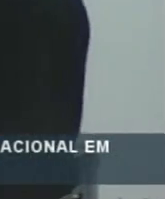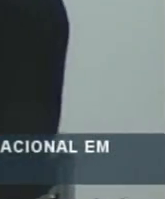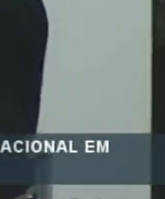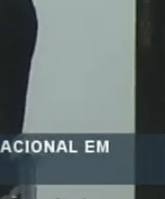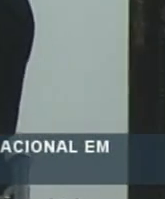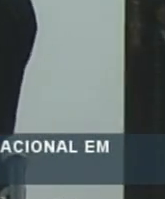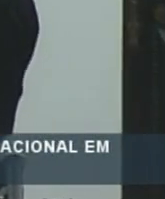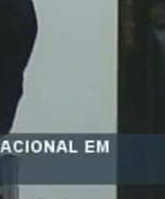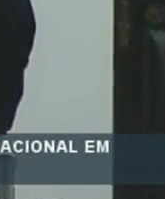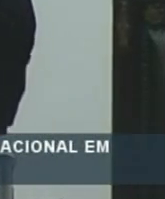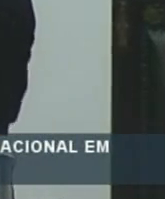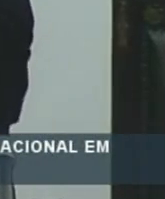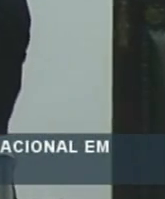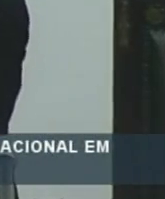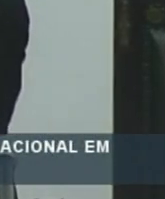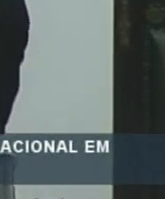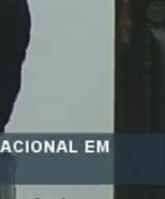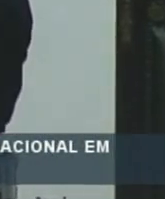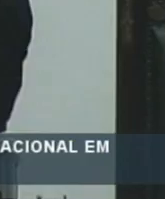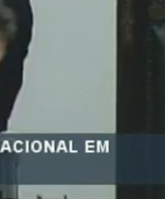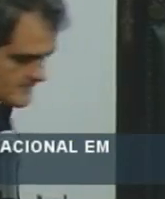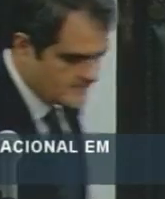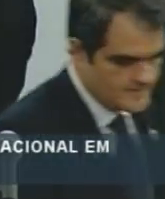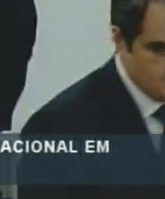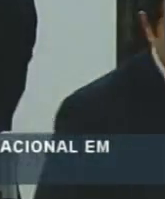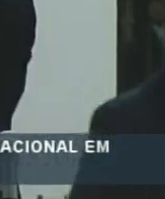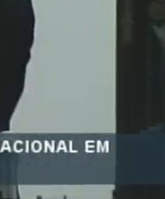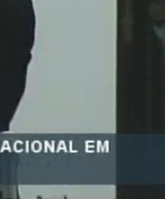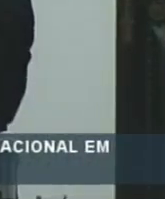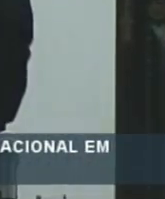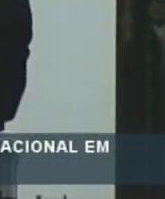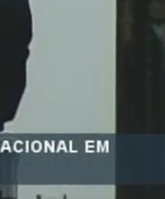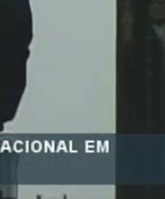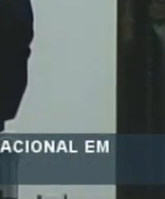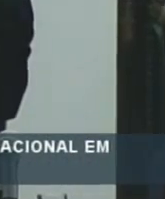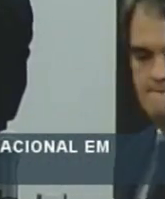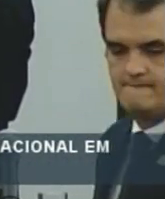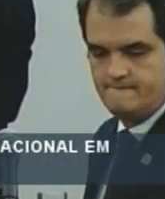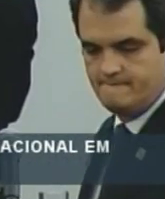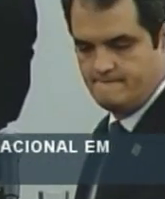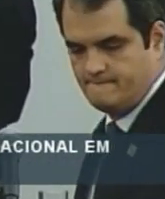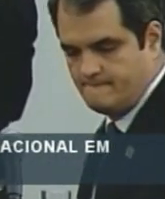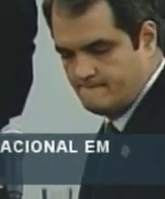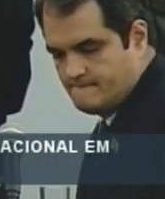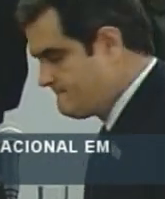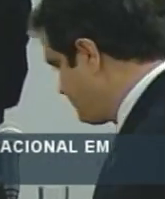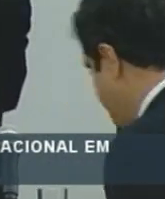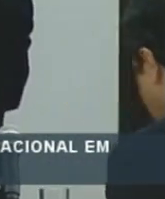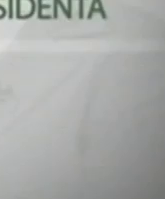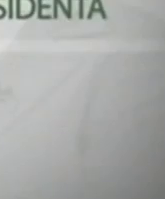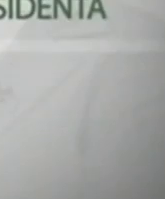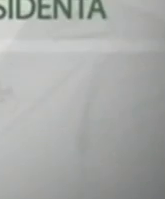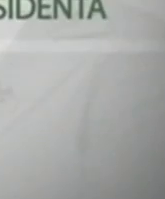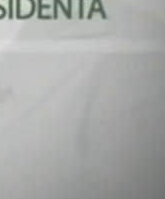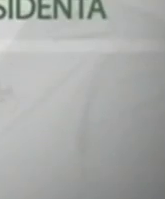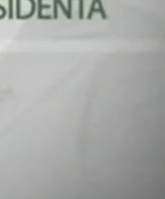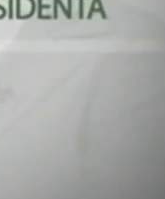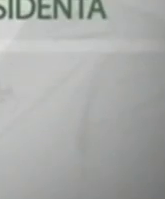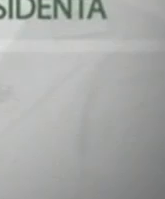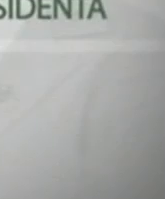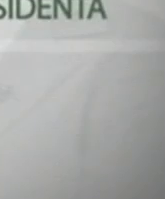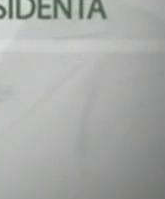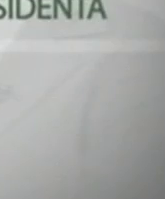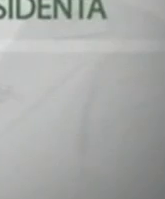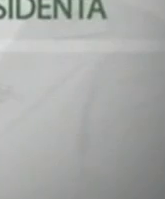Senhoras e senhores, com o pronunciamento da senhora presidenta, damos por encerrada esta cerimônia e agradecemos a presença de todos. Esse